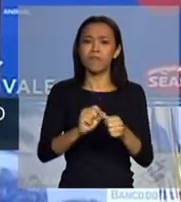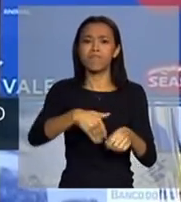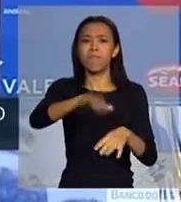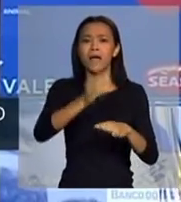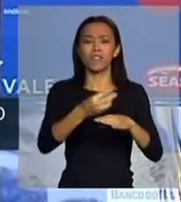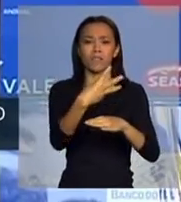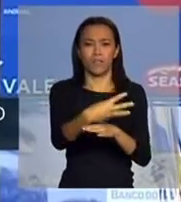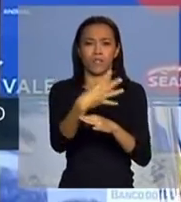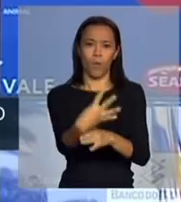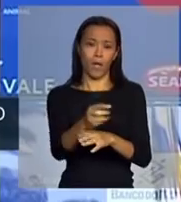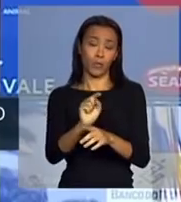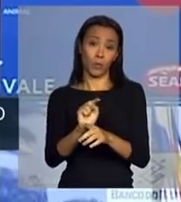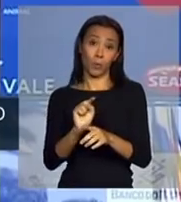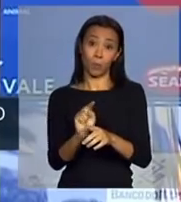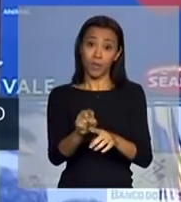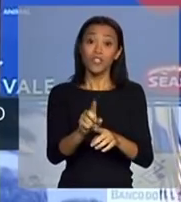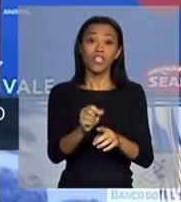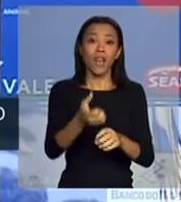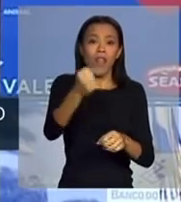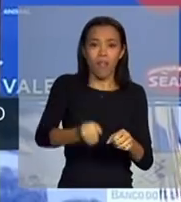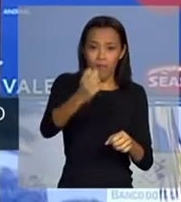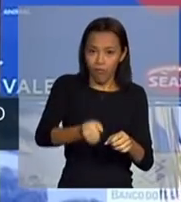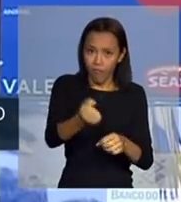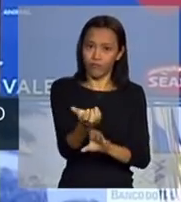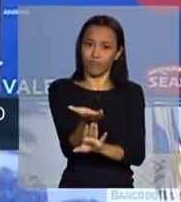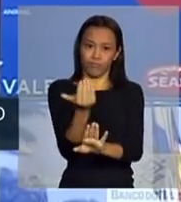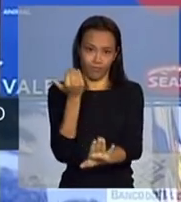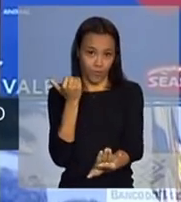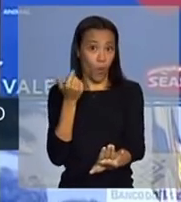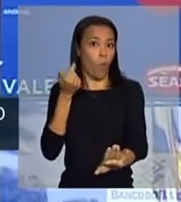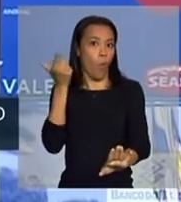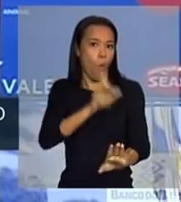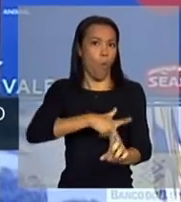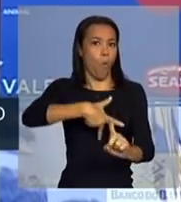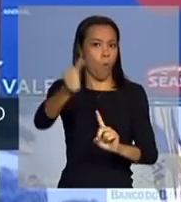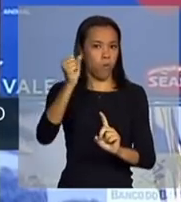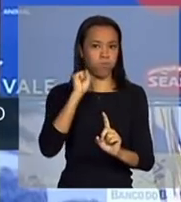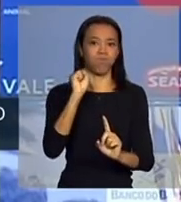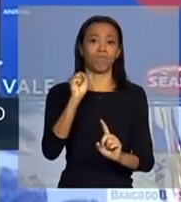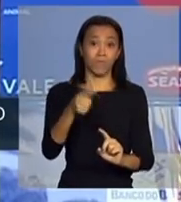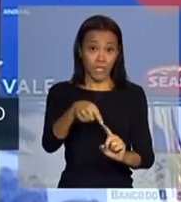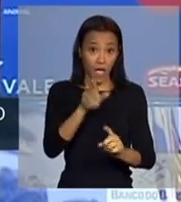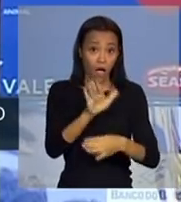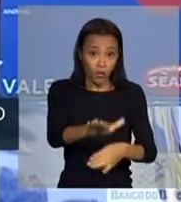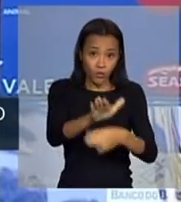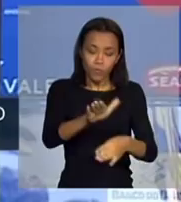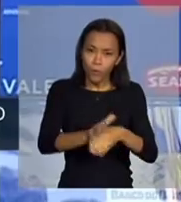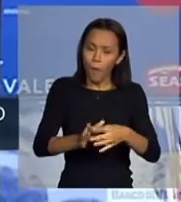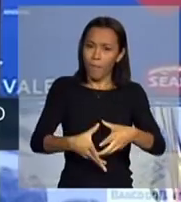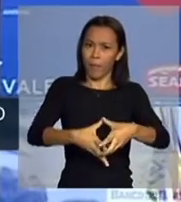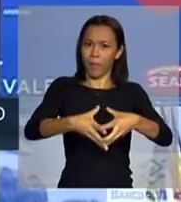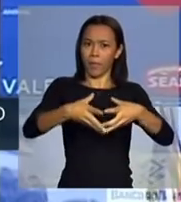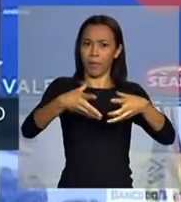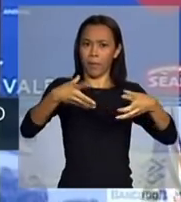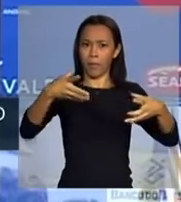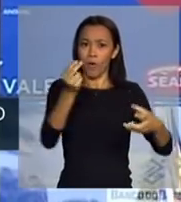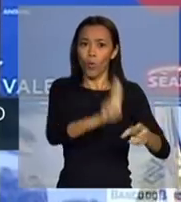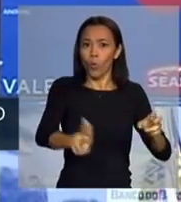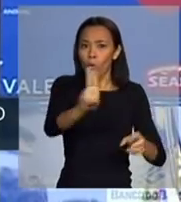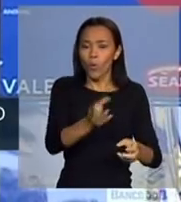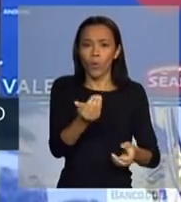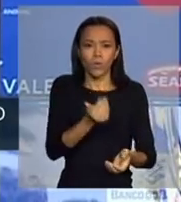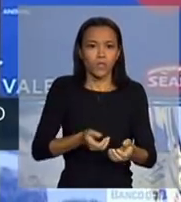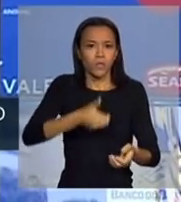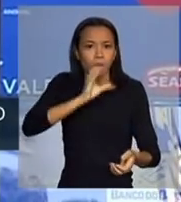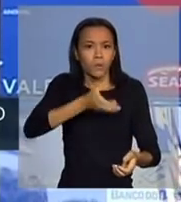bilhões de litros de leite no último ano, outro recorde, o que contribuiu para um novo aumento no consumo per capita